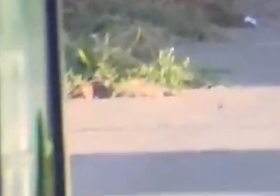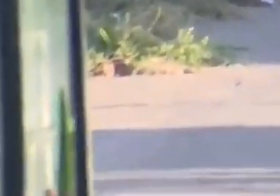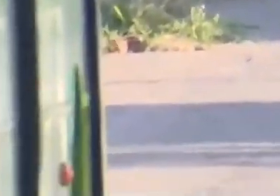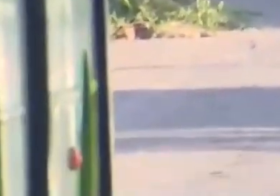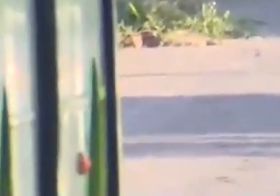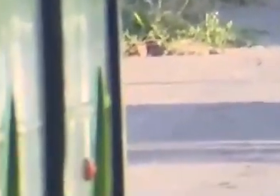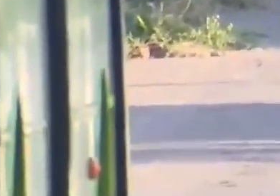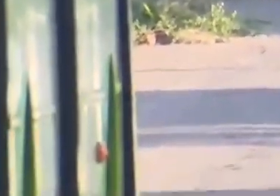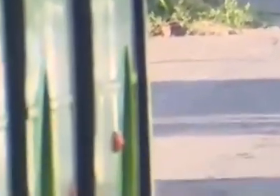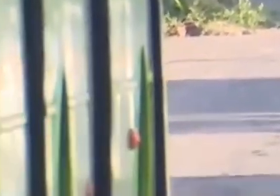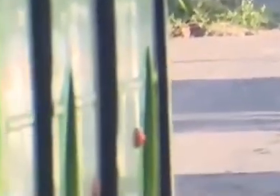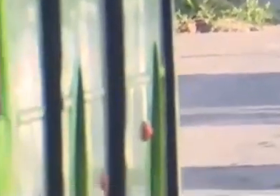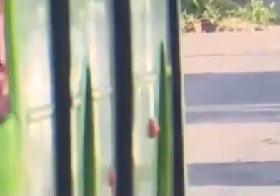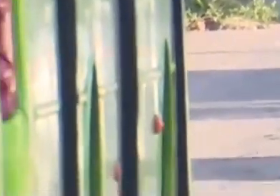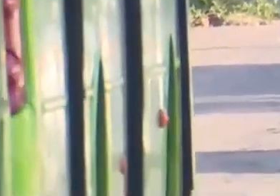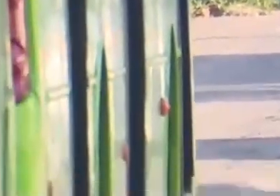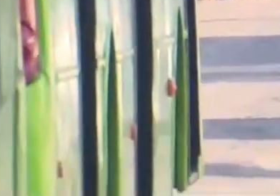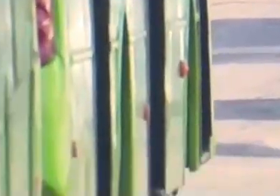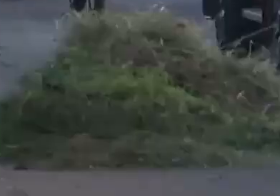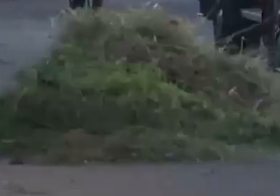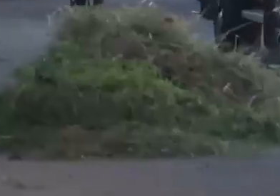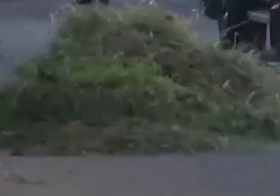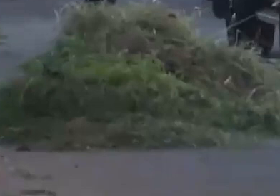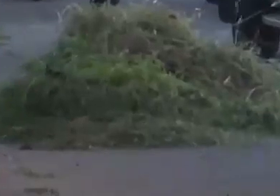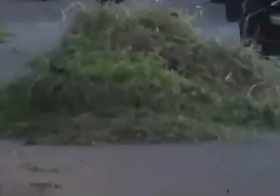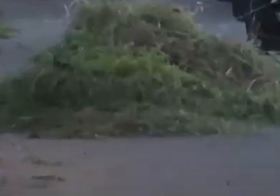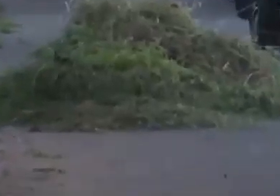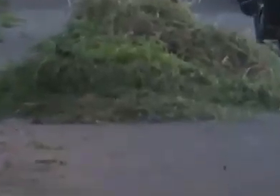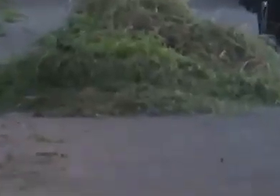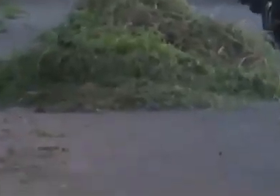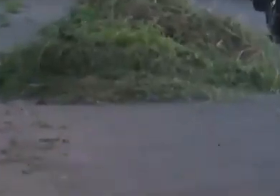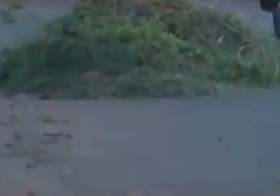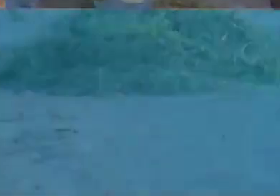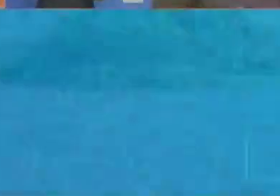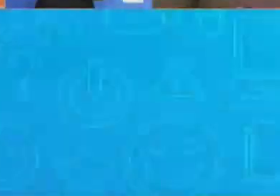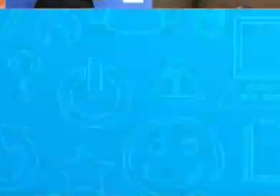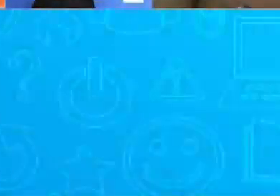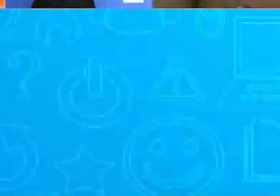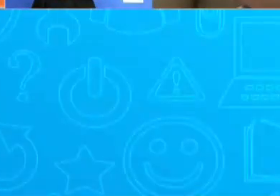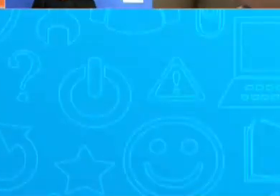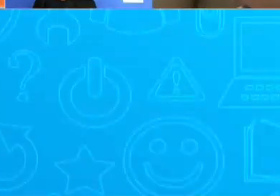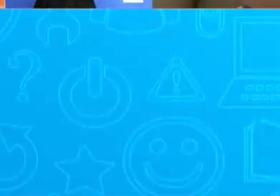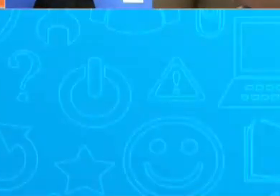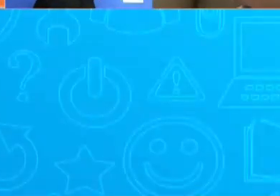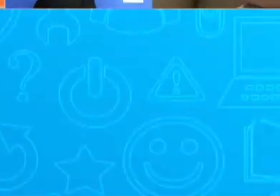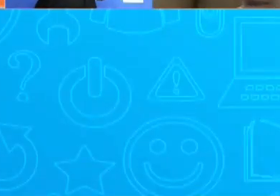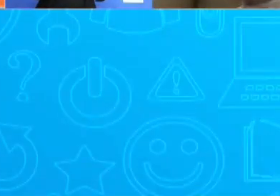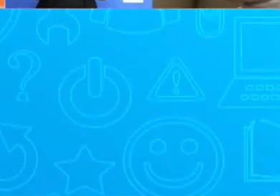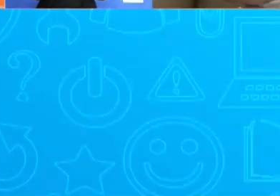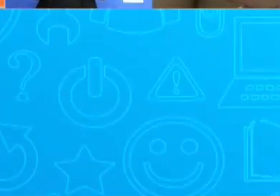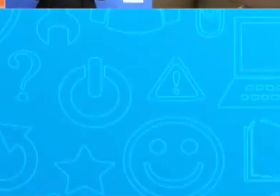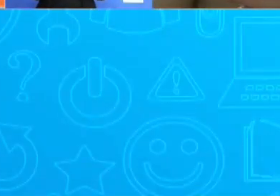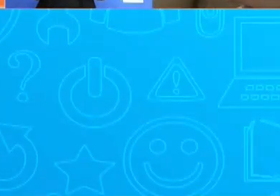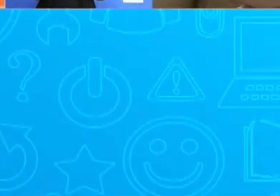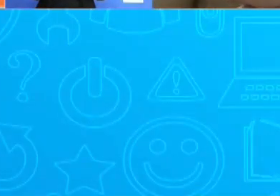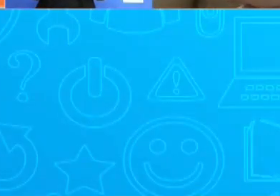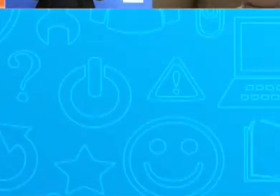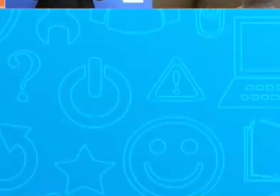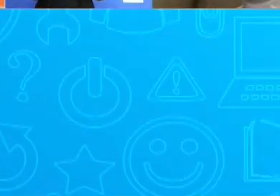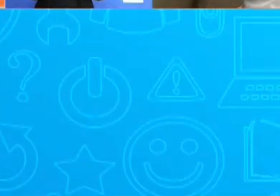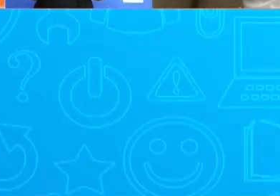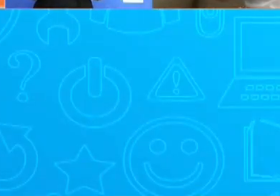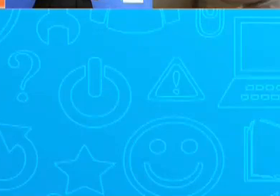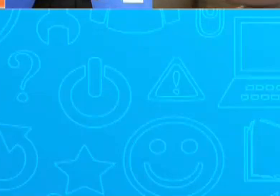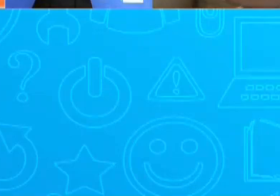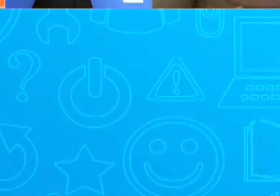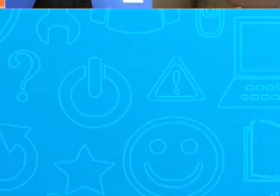doeu muito, mas eu quero dizer a cada um caxiense que me escuta nesse momento, através